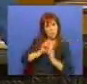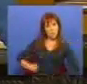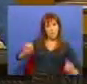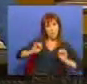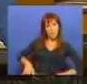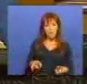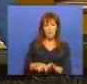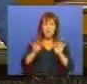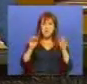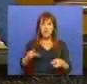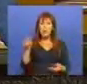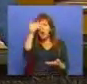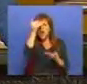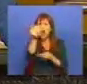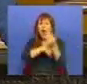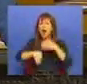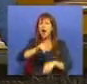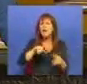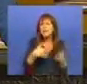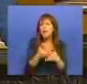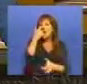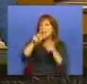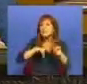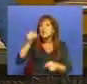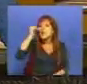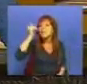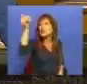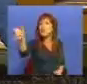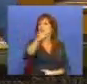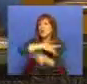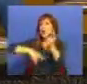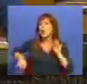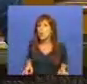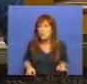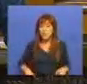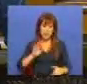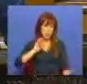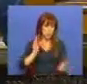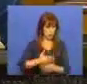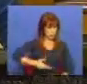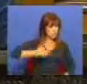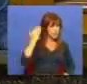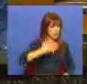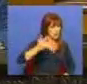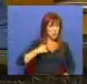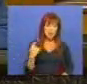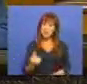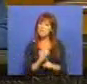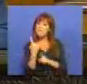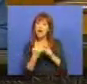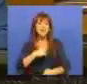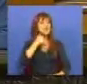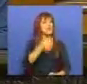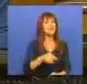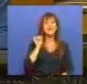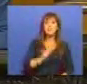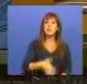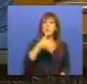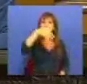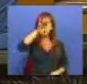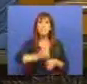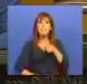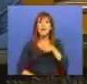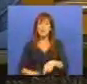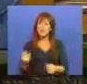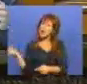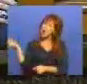é consultar os cidadãos sobre o futuro da Europa? Nos últimos dias, várias vozes do Partido Socialista